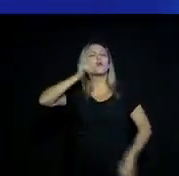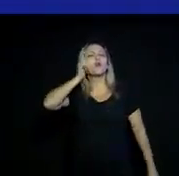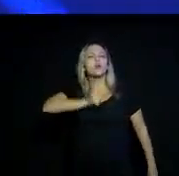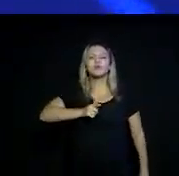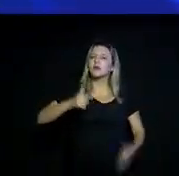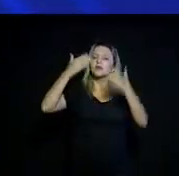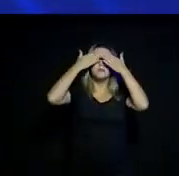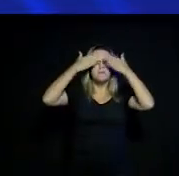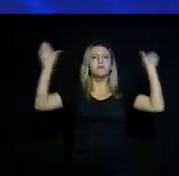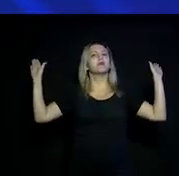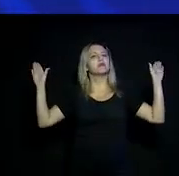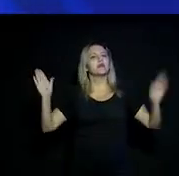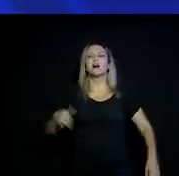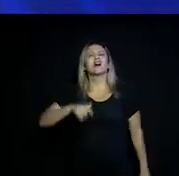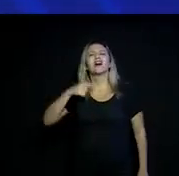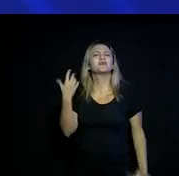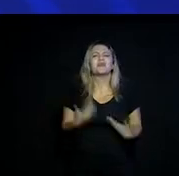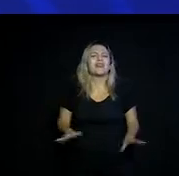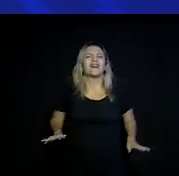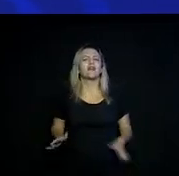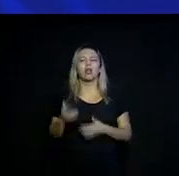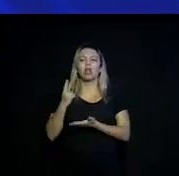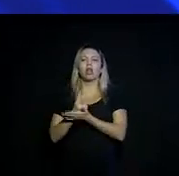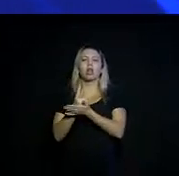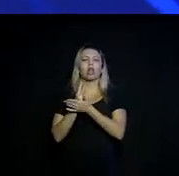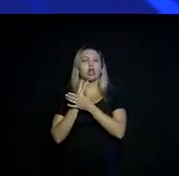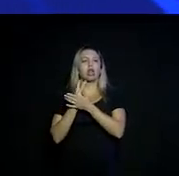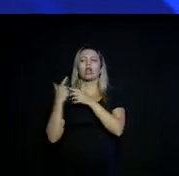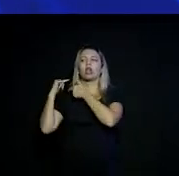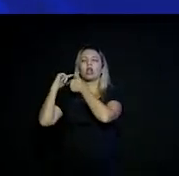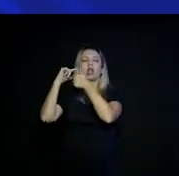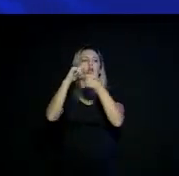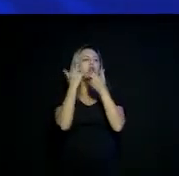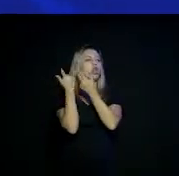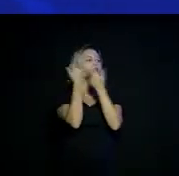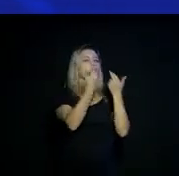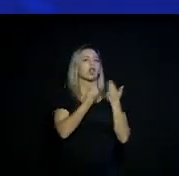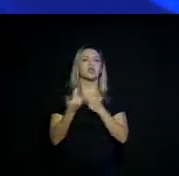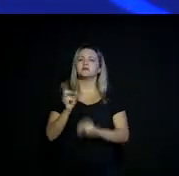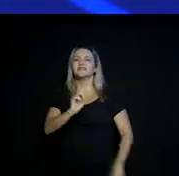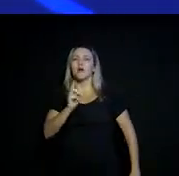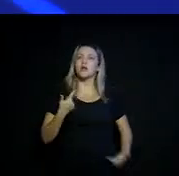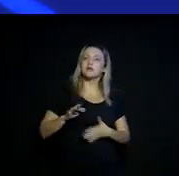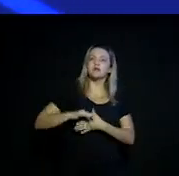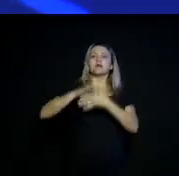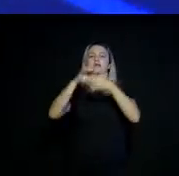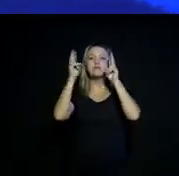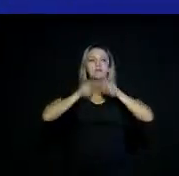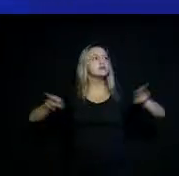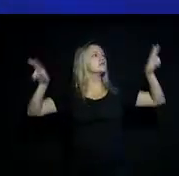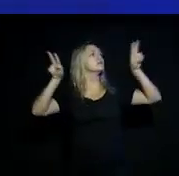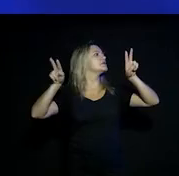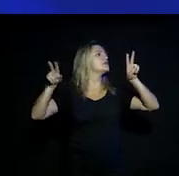conseguir expandir mais a minha visão? Eu não quero ser mais o cara que tem a visão que todo mundo tem no meu mercado. Eu quero ser o líder de visão,